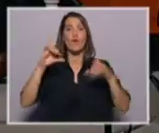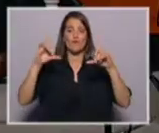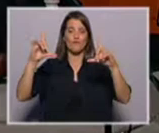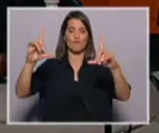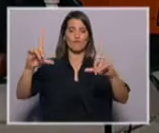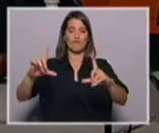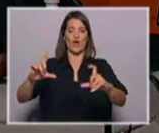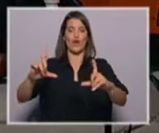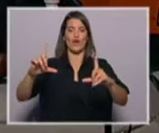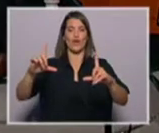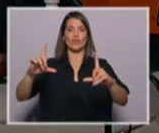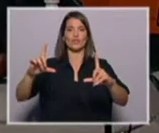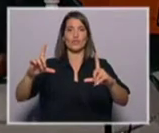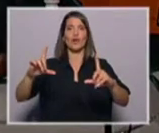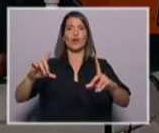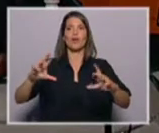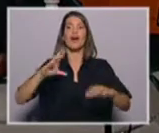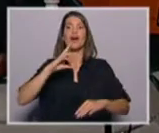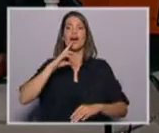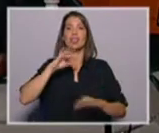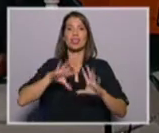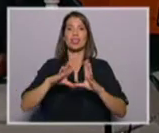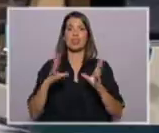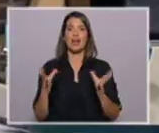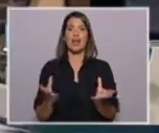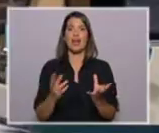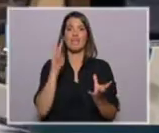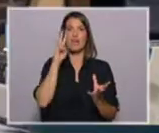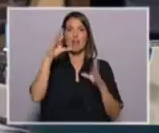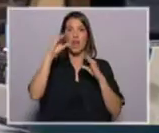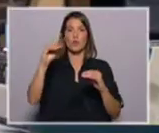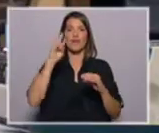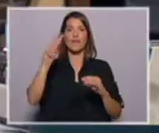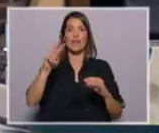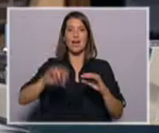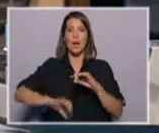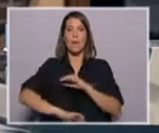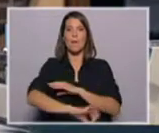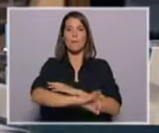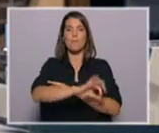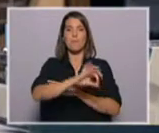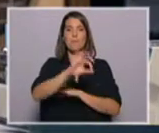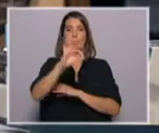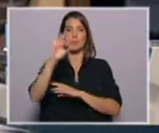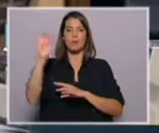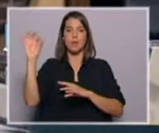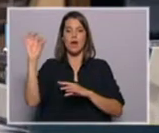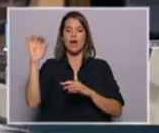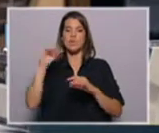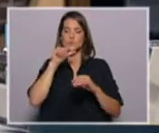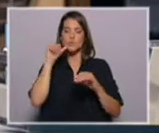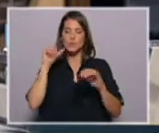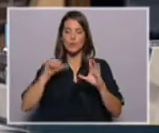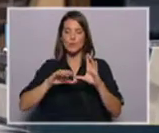Earthrise, o nascer da Terra visto da Lua, em que aparece o nosso pontozinho azul na imensidão escura do espaço